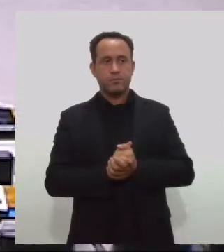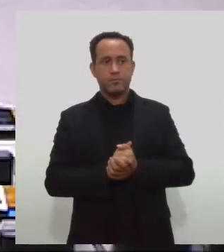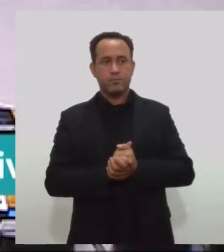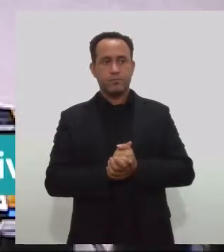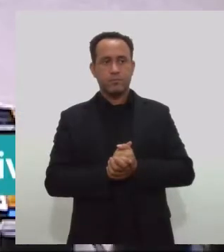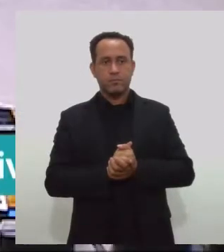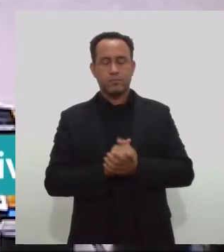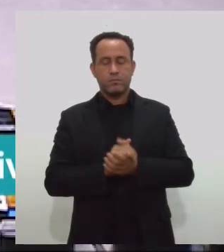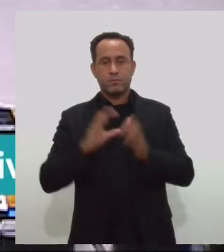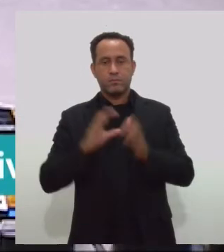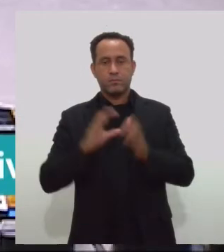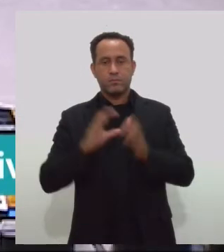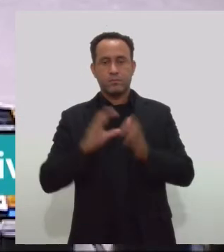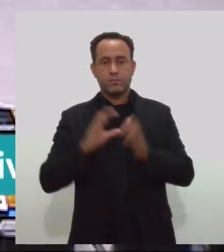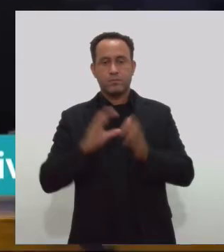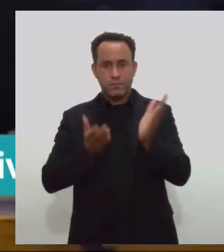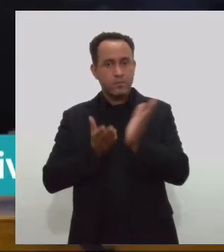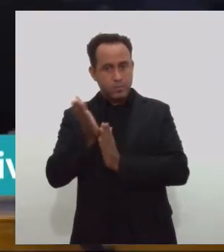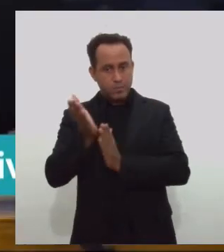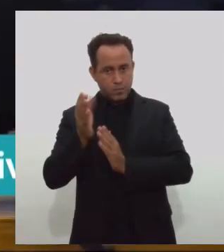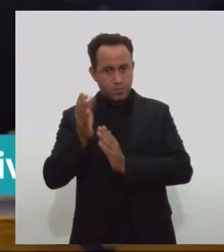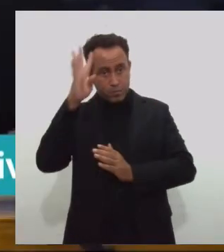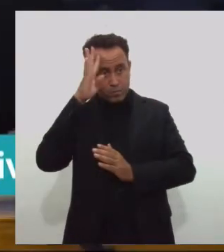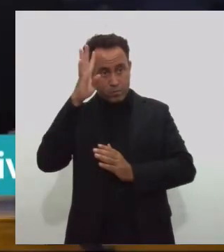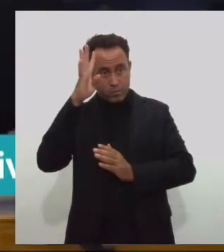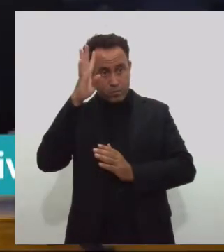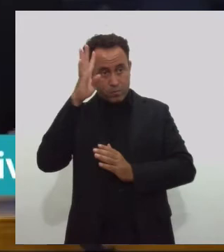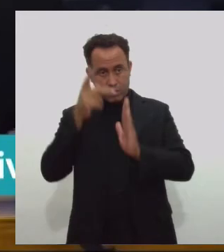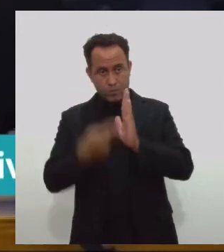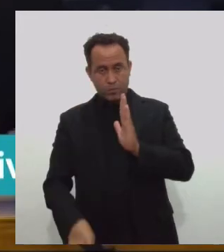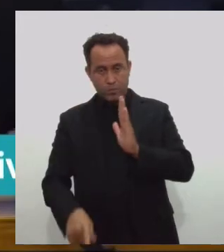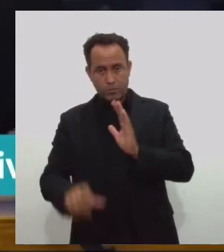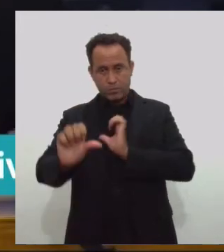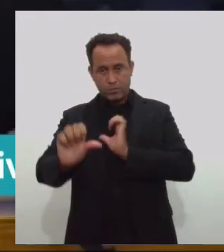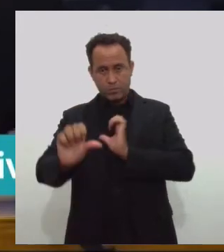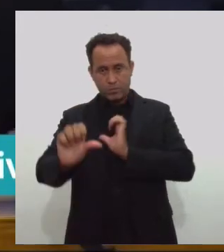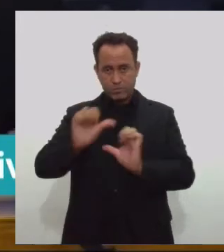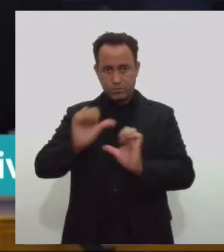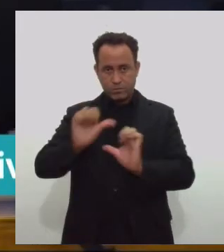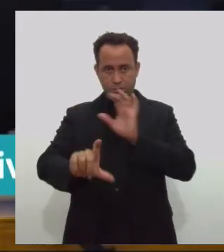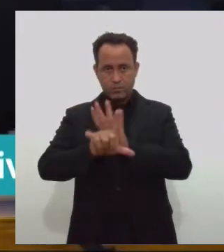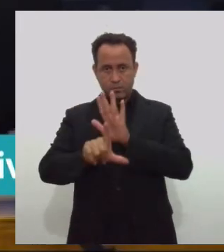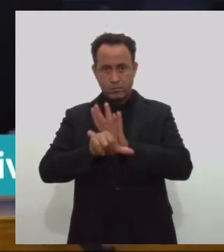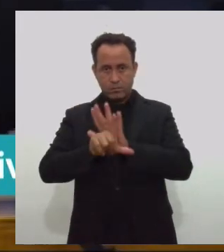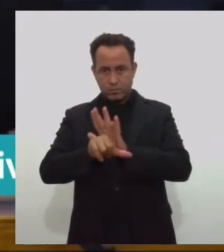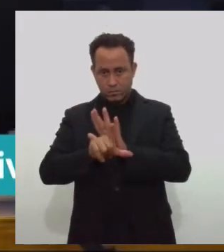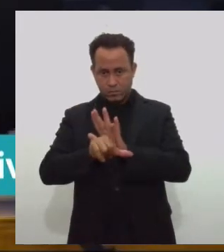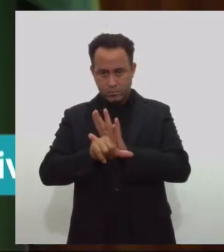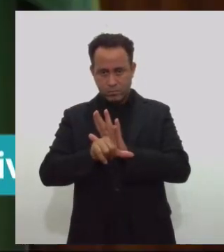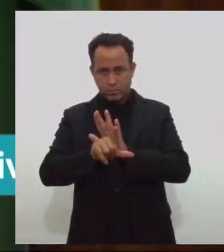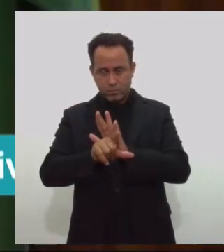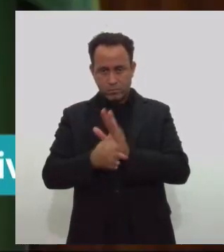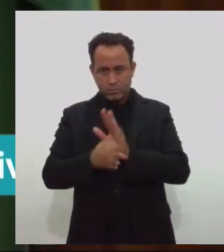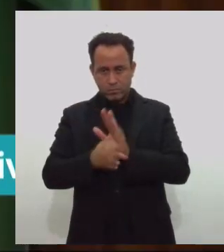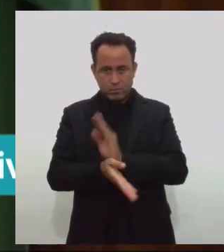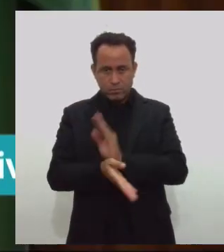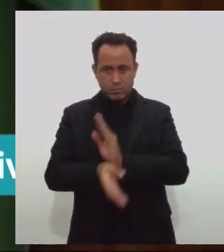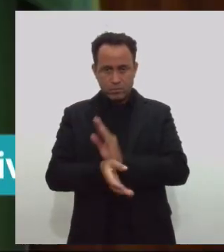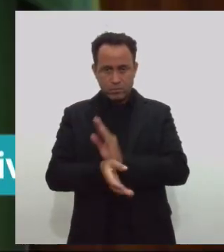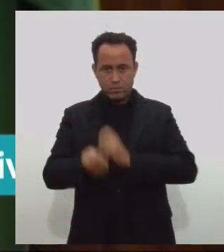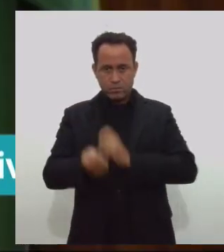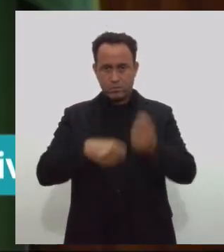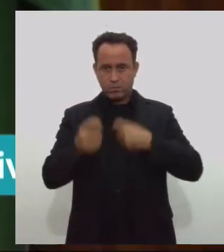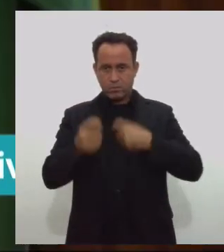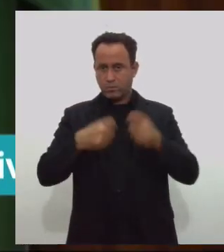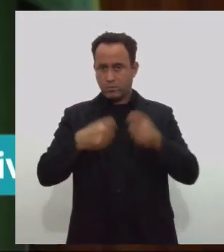A Câmara aprovou nesta quarta-feira o projeto que modifica a Lei de Improbidade Administrativa. Entre os